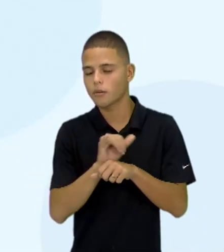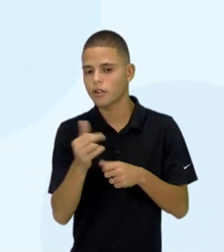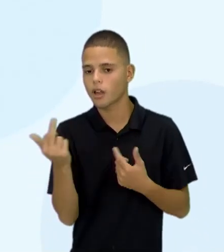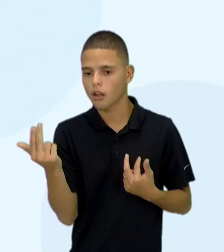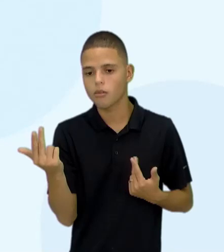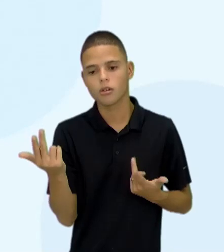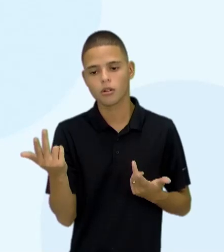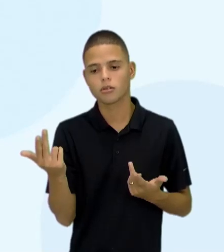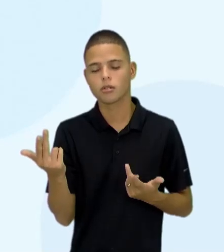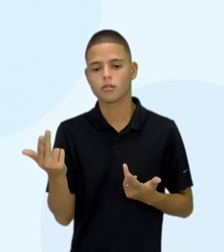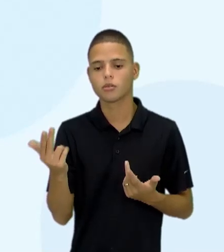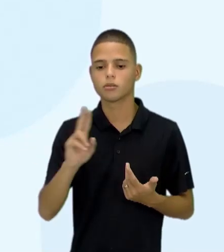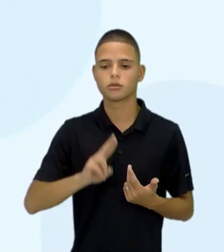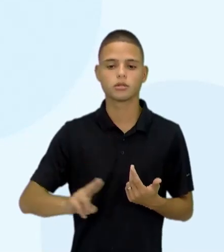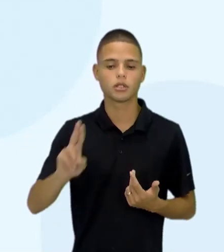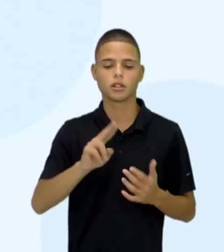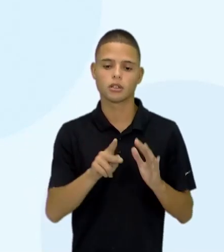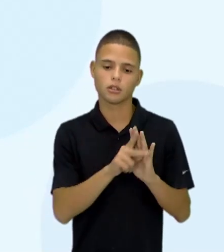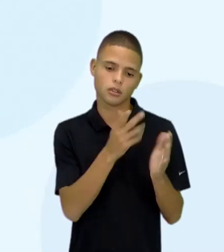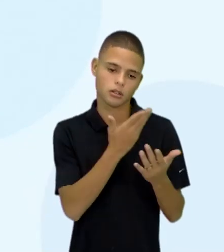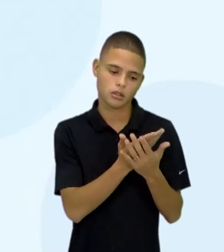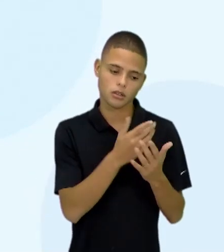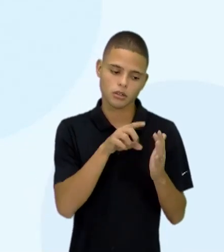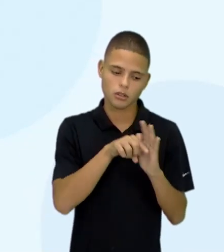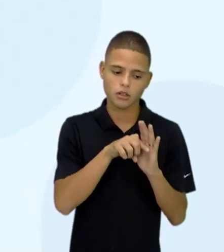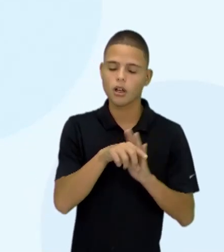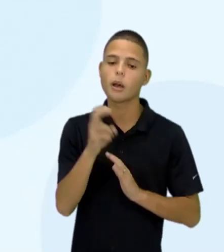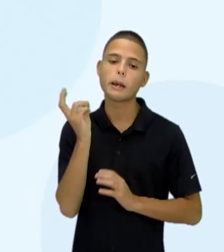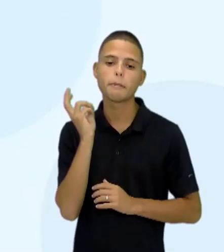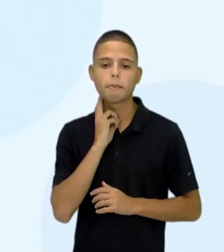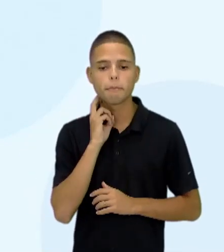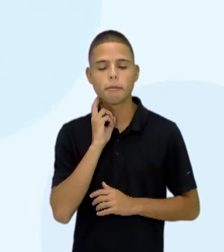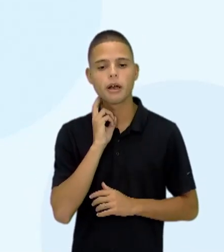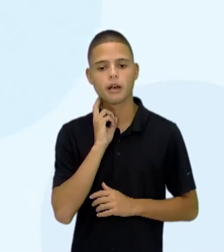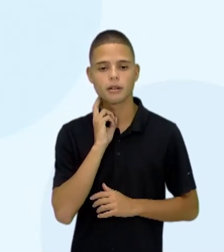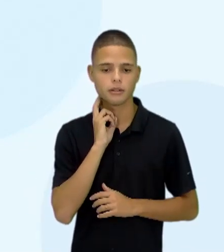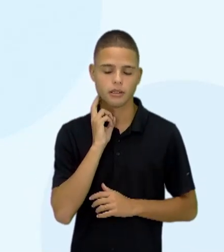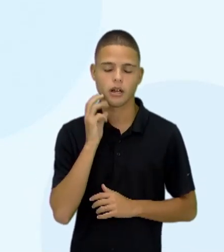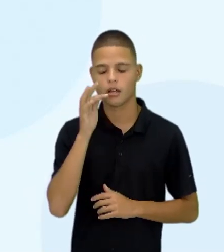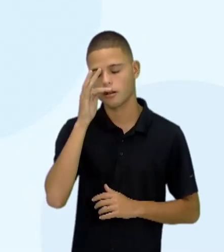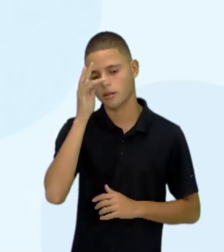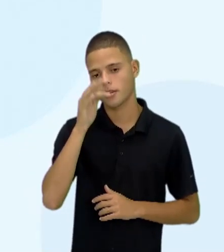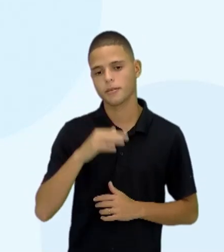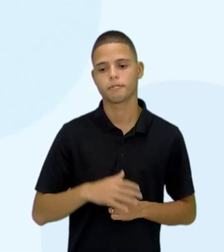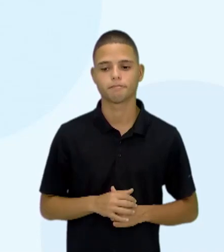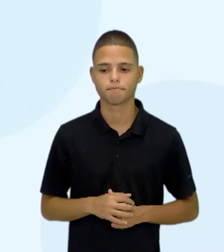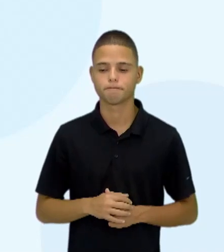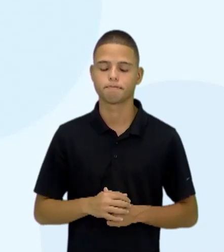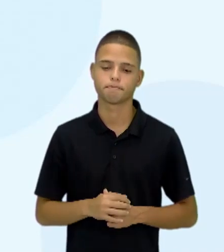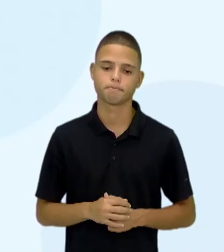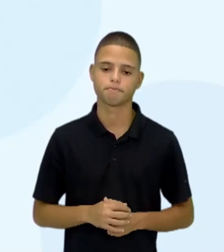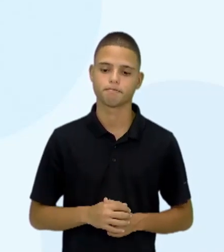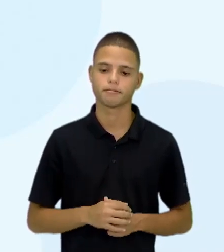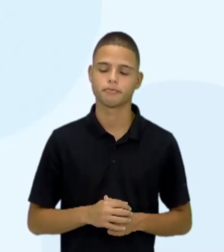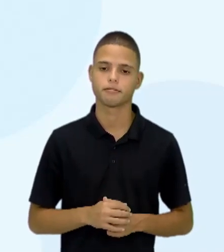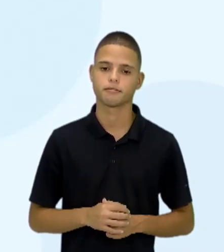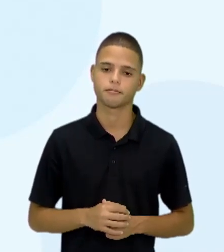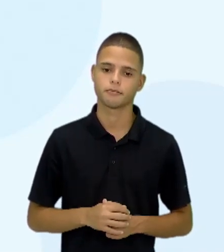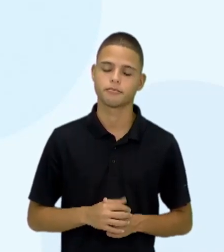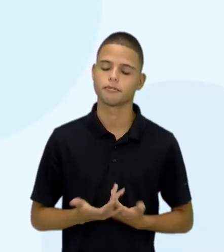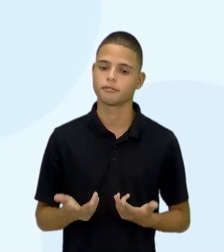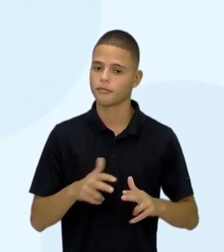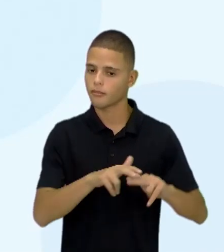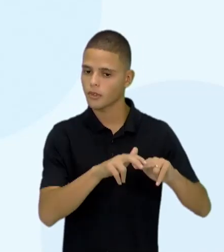ferramentas empregadas no estudo sobre morcegos e plantas. Assim,